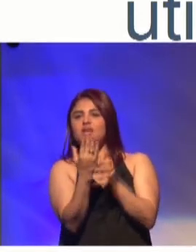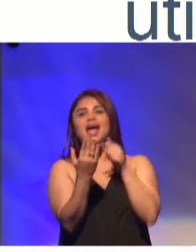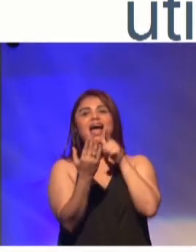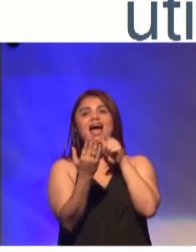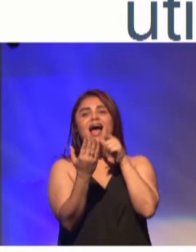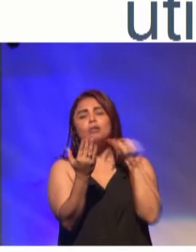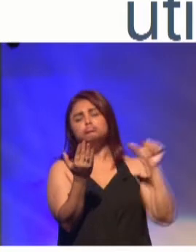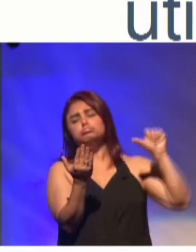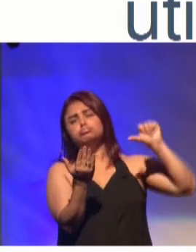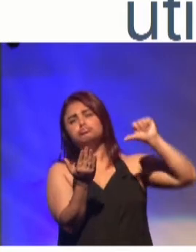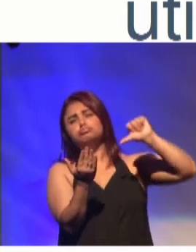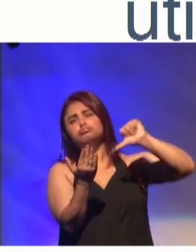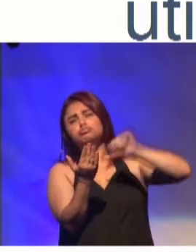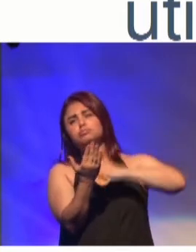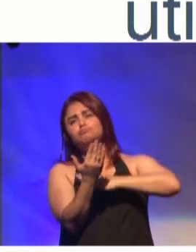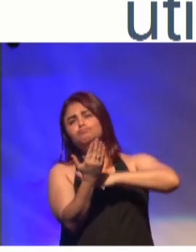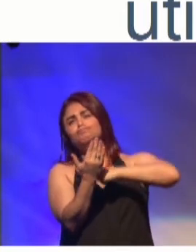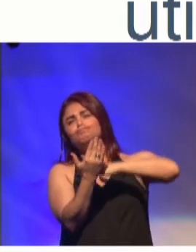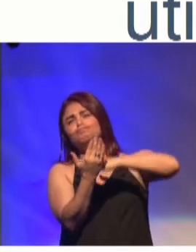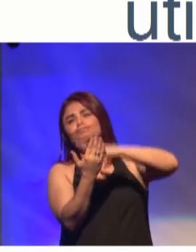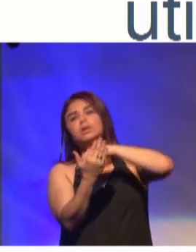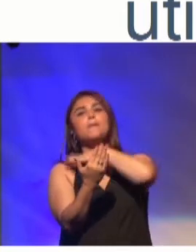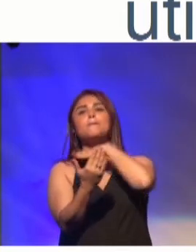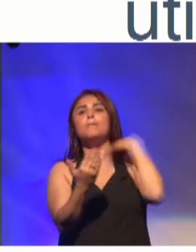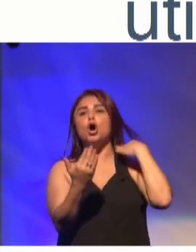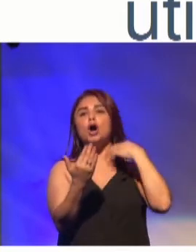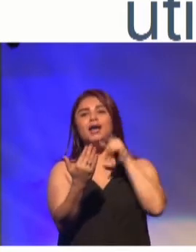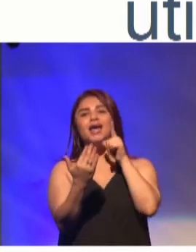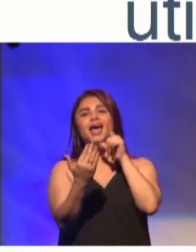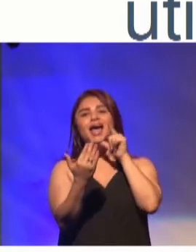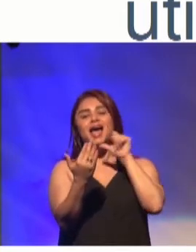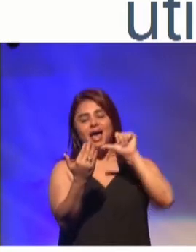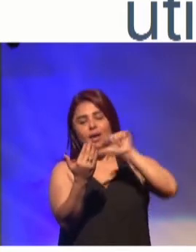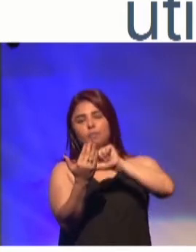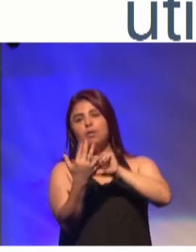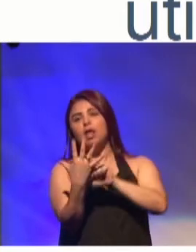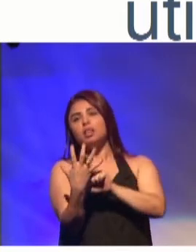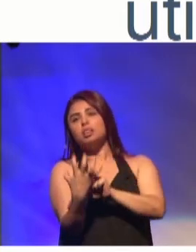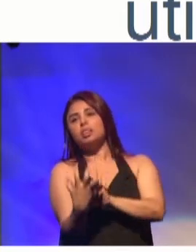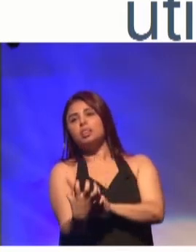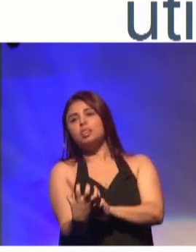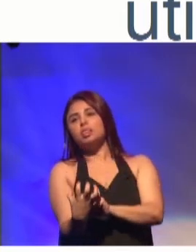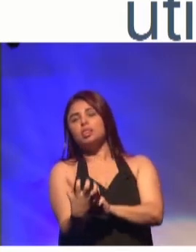demais, ela morre. Se você colocar água de menos, ela seca.